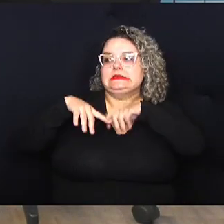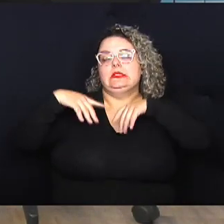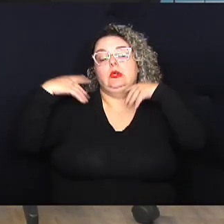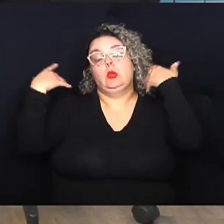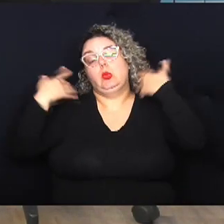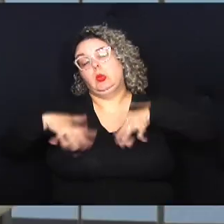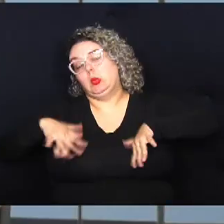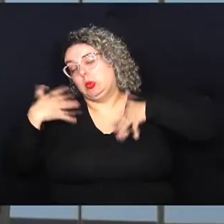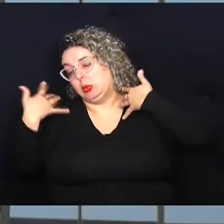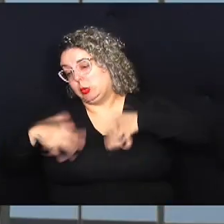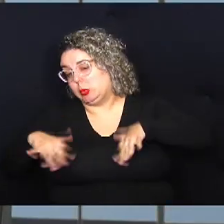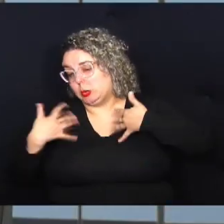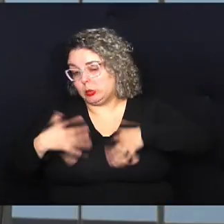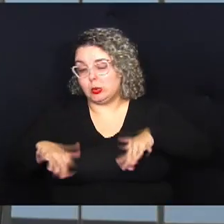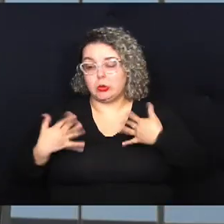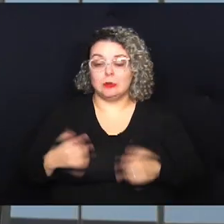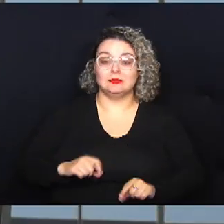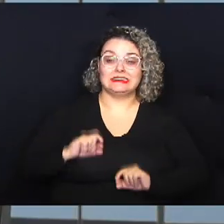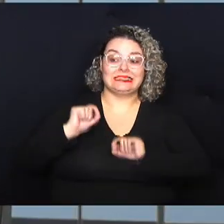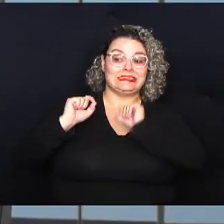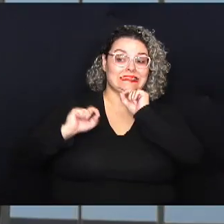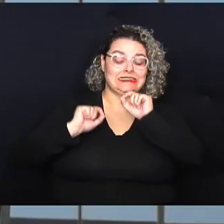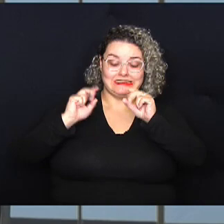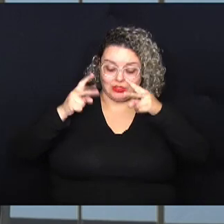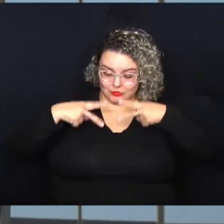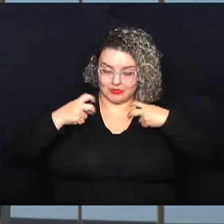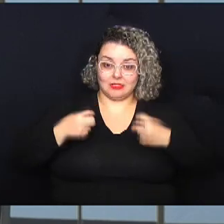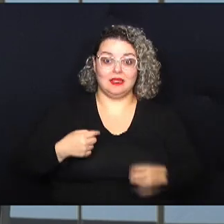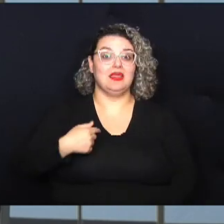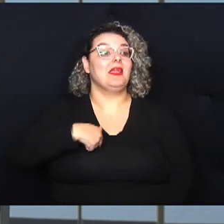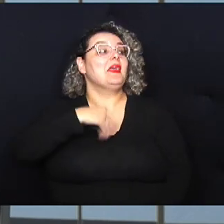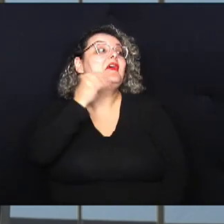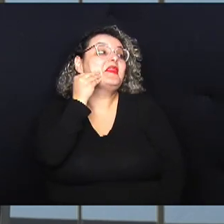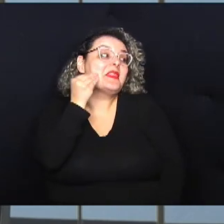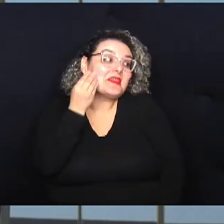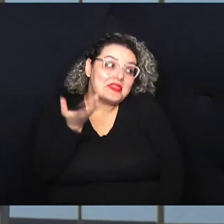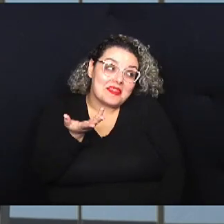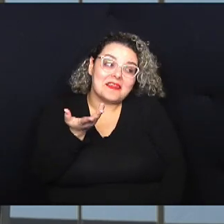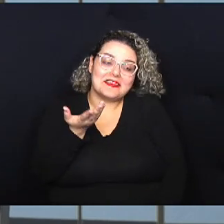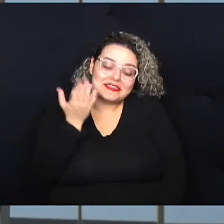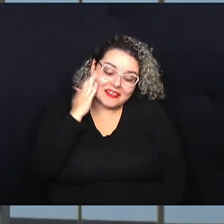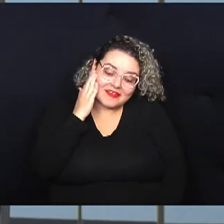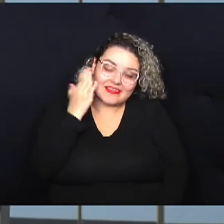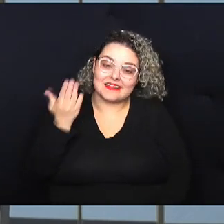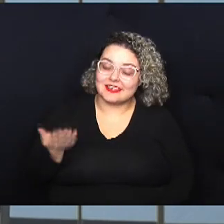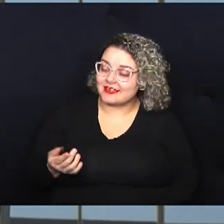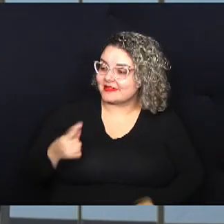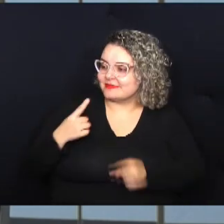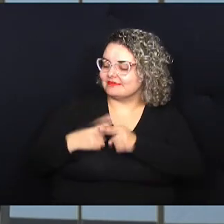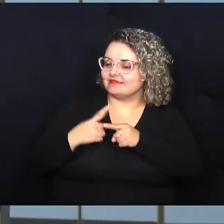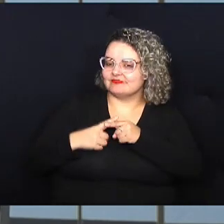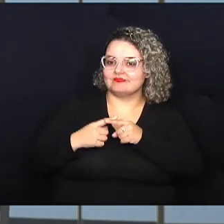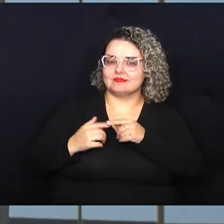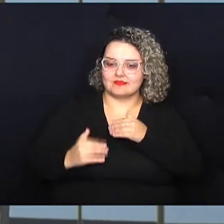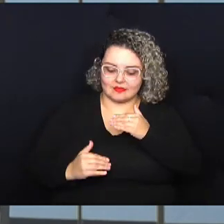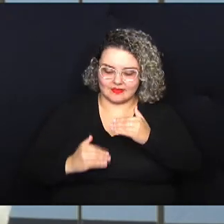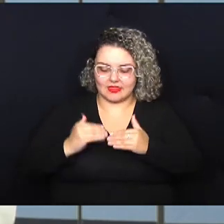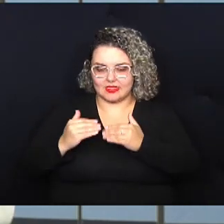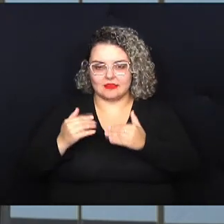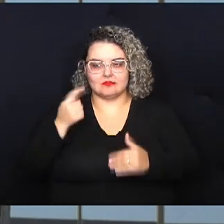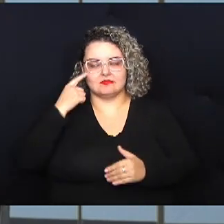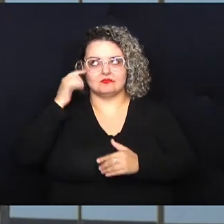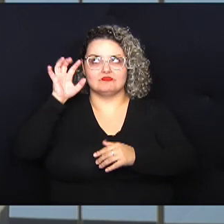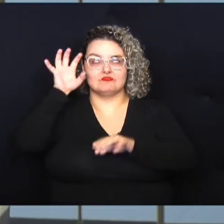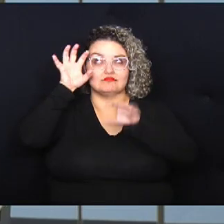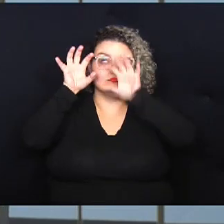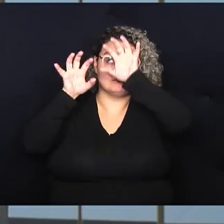depara realmente com quem você é. Eu estou tentando descobrir ainda. Porque você vai falando, você vai criando, a gente vai criando, é óbvio,